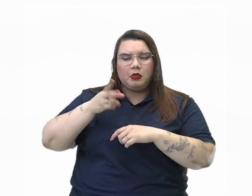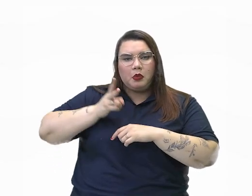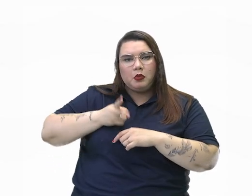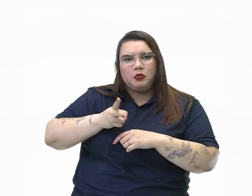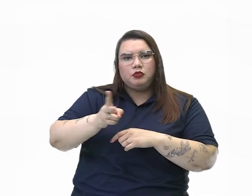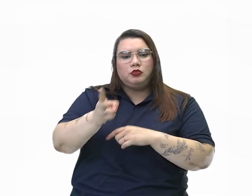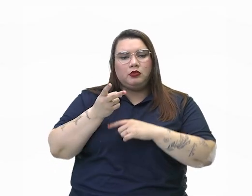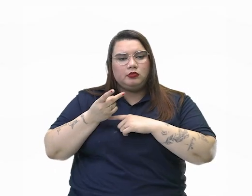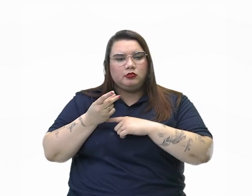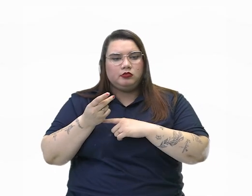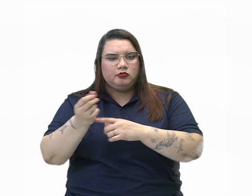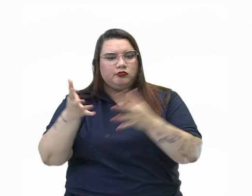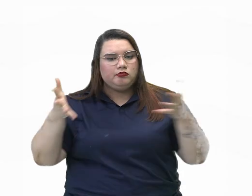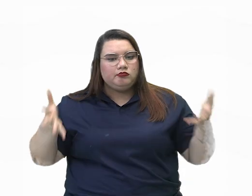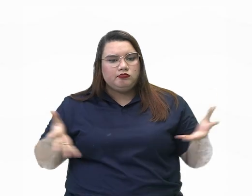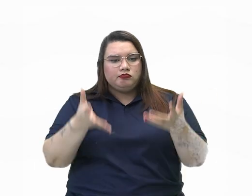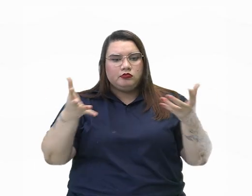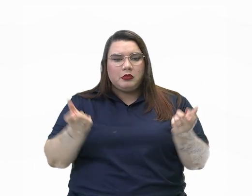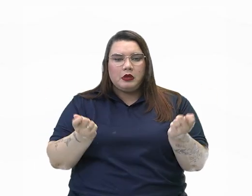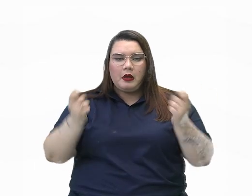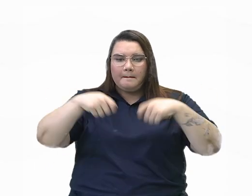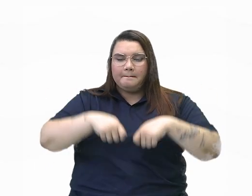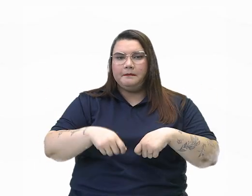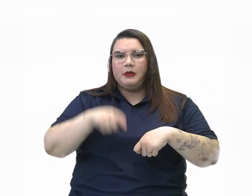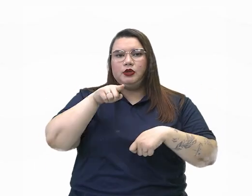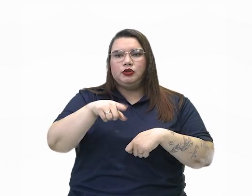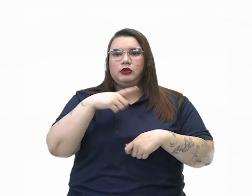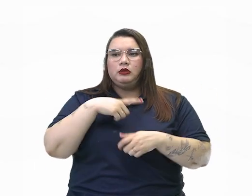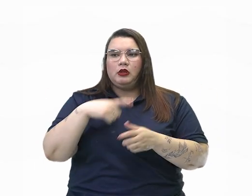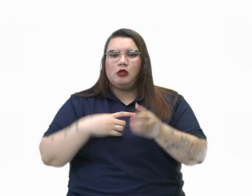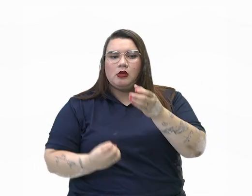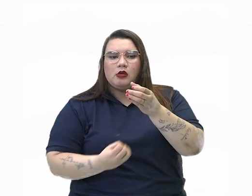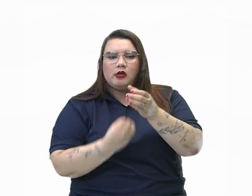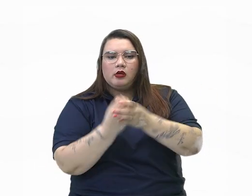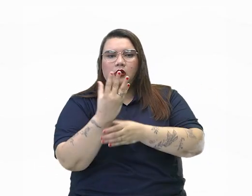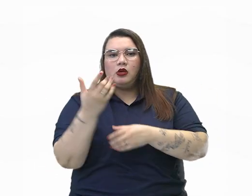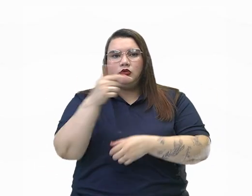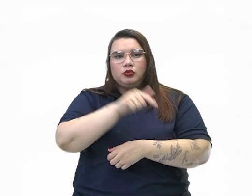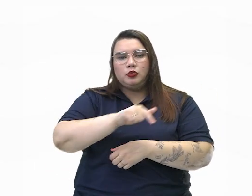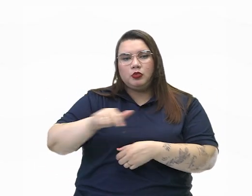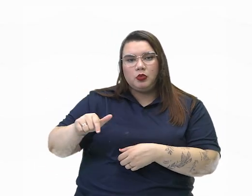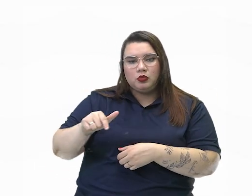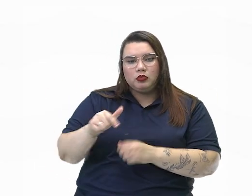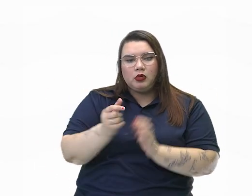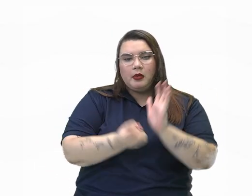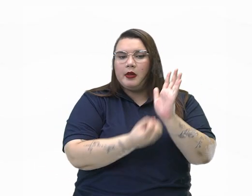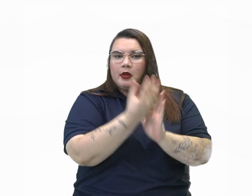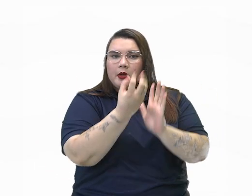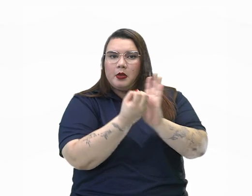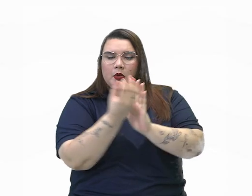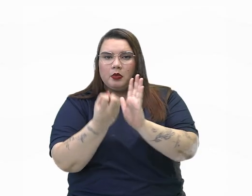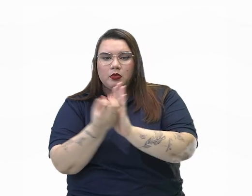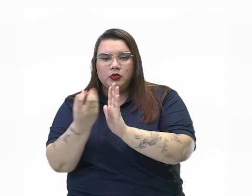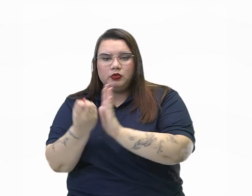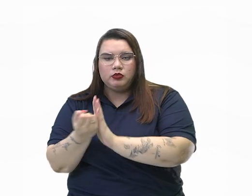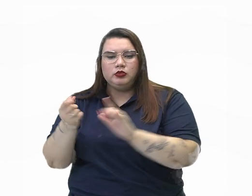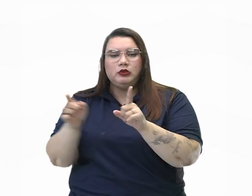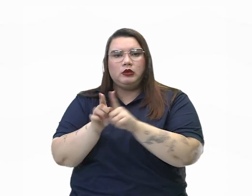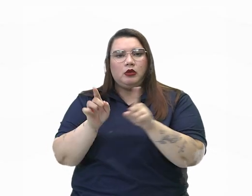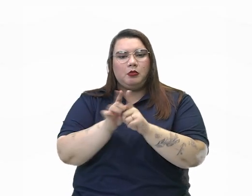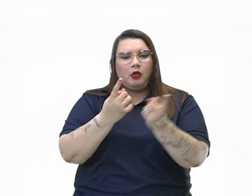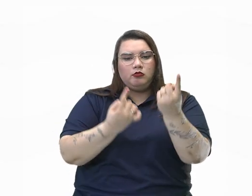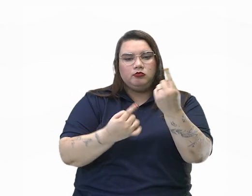seja mantido e enriquecido em sua capacidade de regeneração, a reprodução e